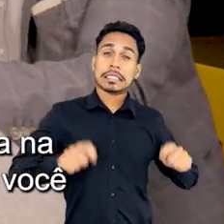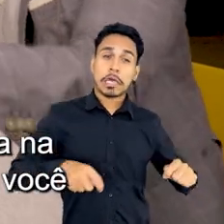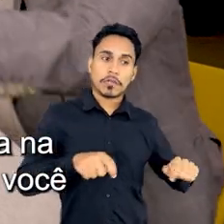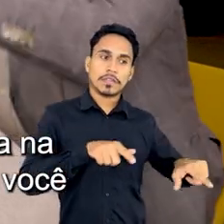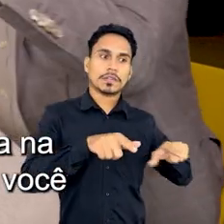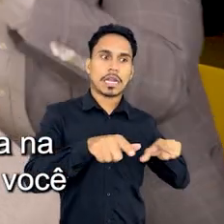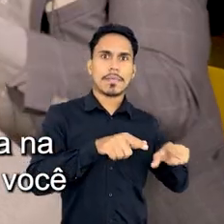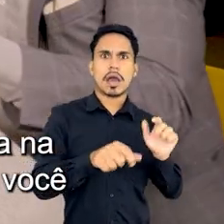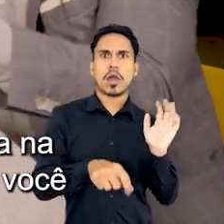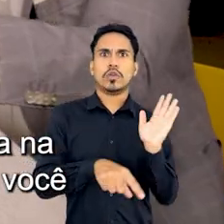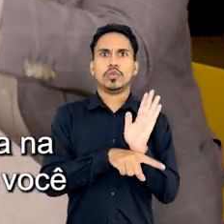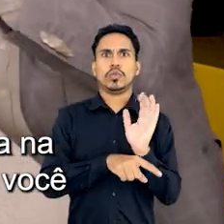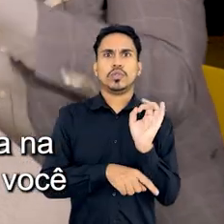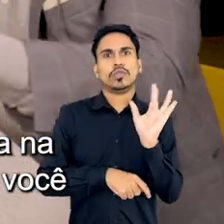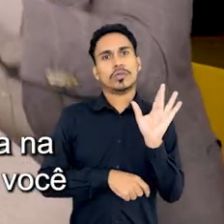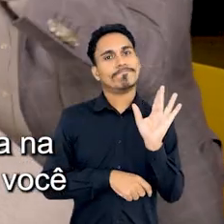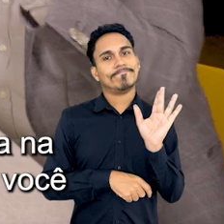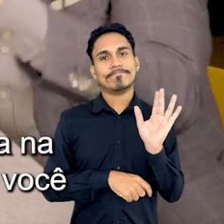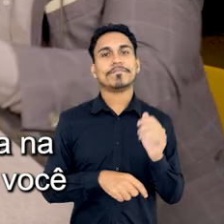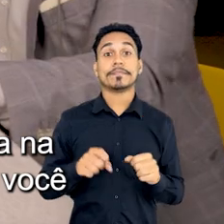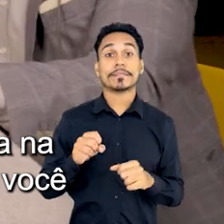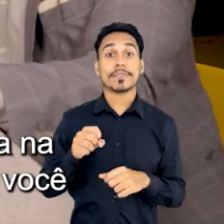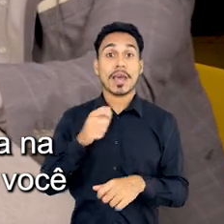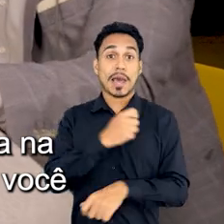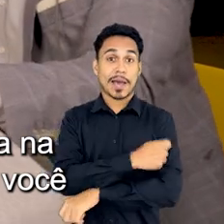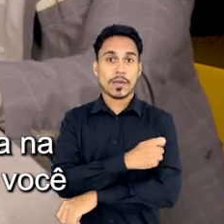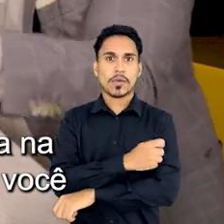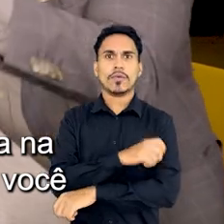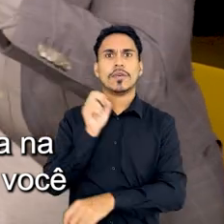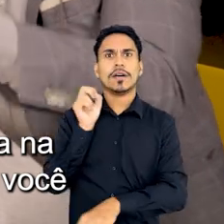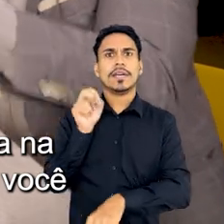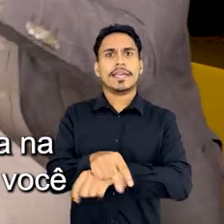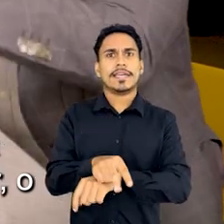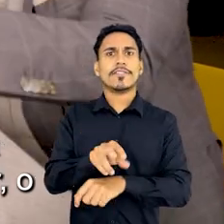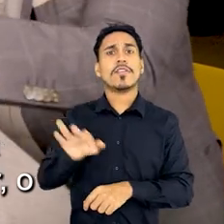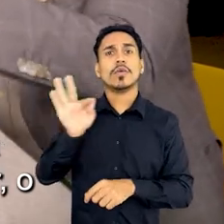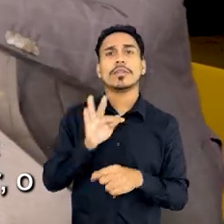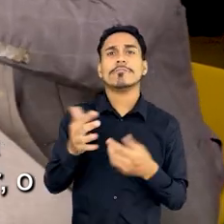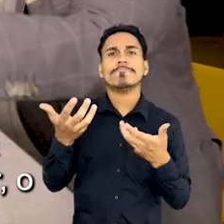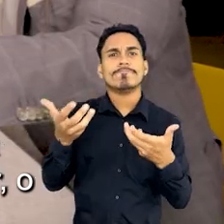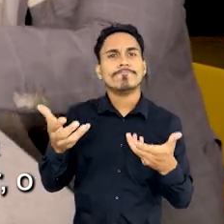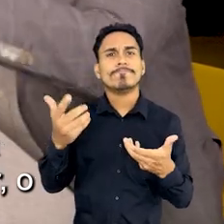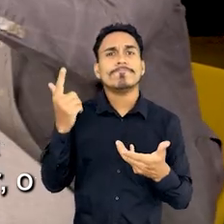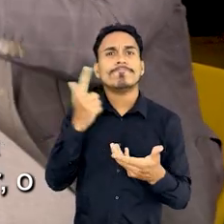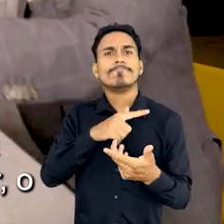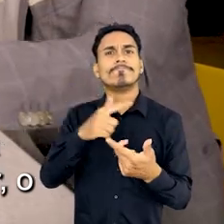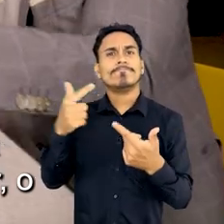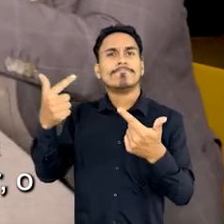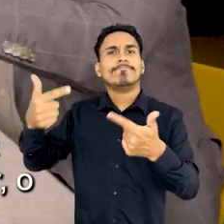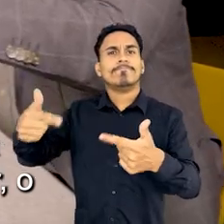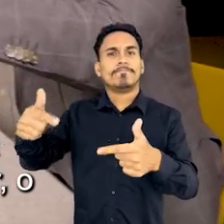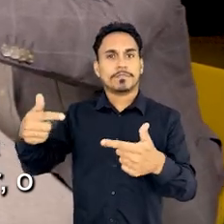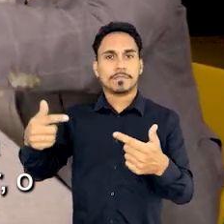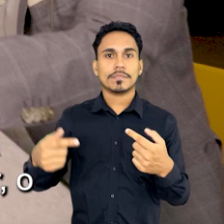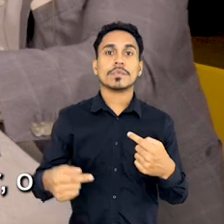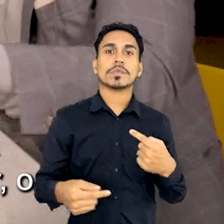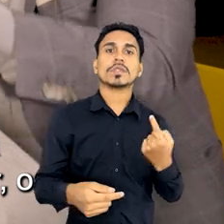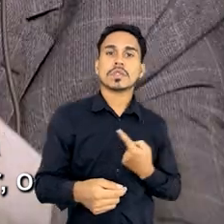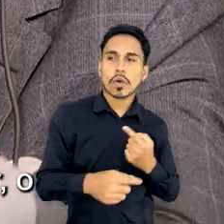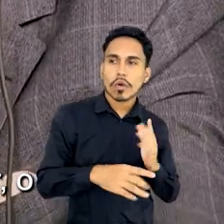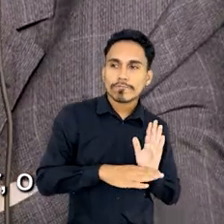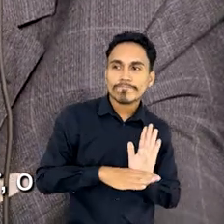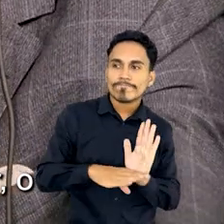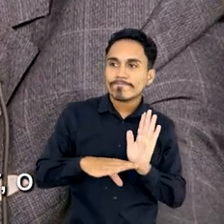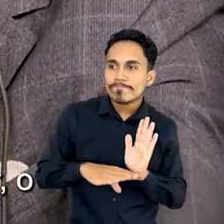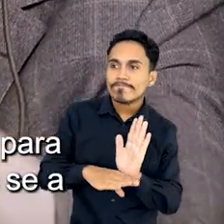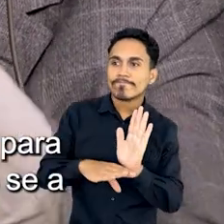façam aquele que entra na expectativa de conseguir um trabalho tudo que você faz para intermediar para ele ter expectativa de conseguir um emprego e